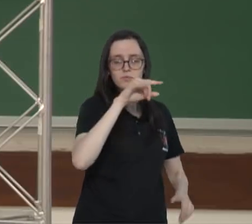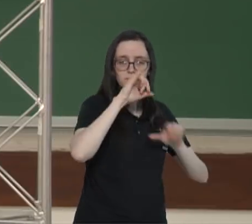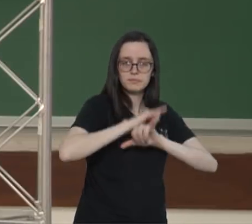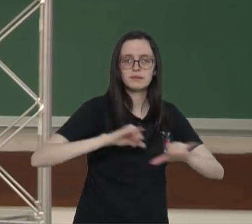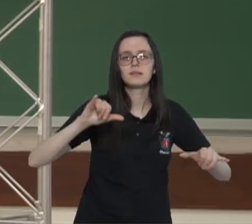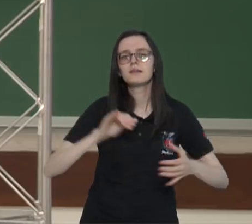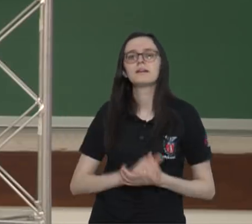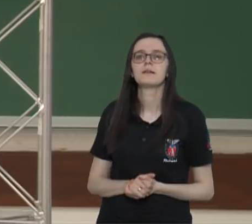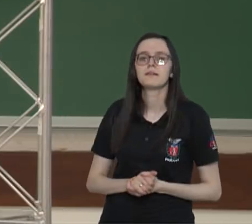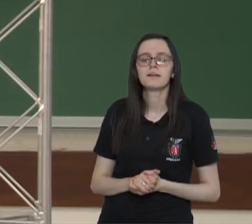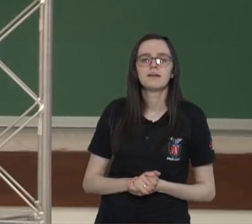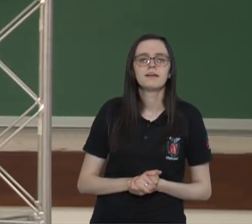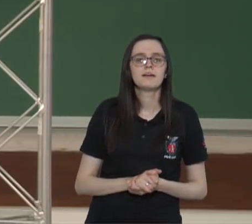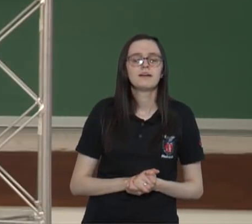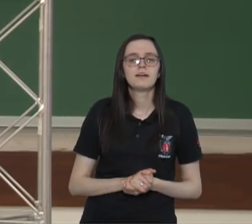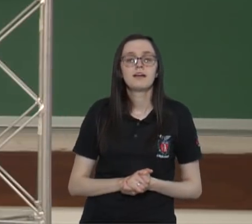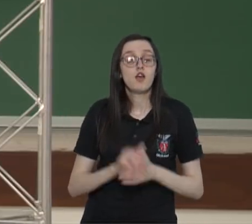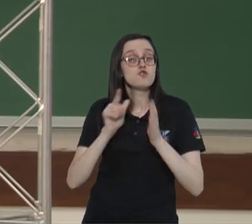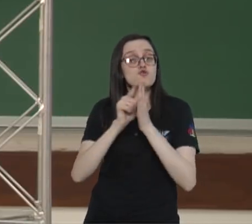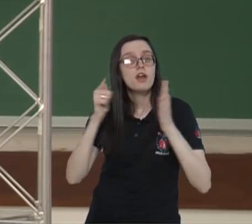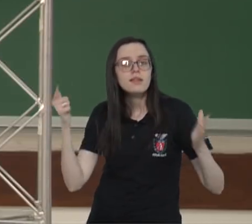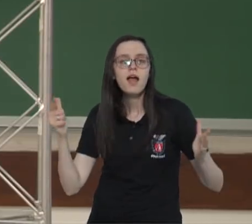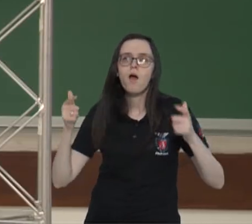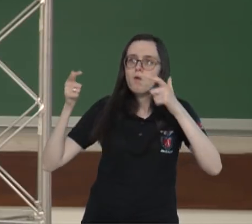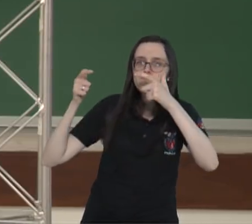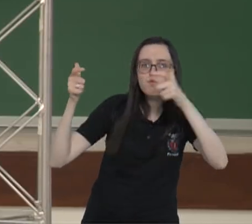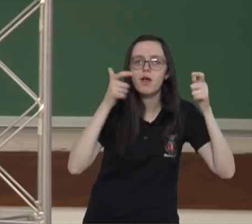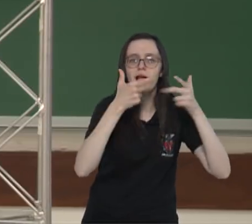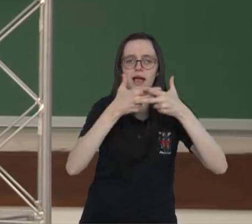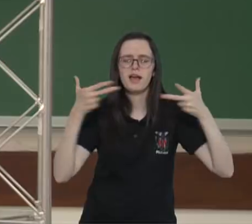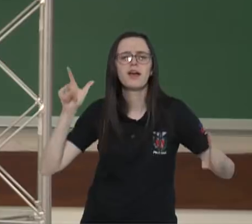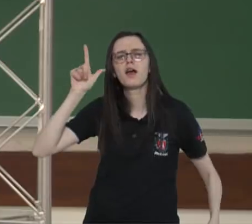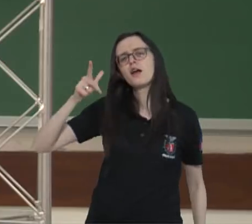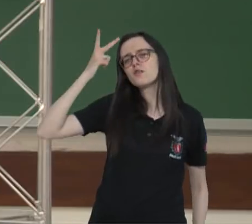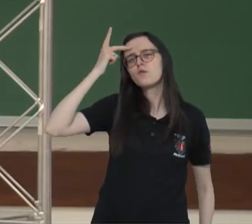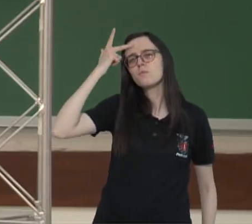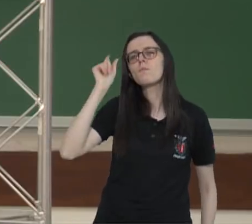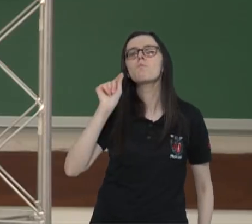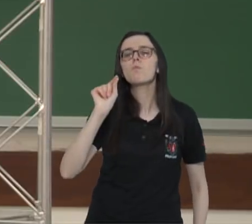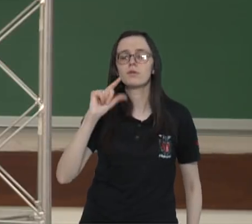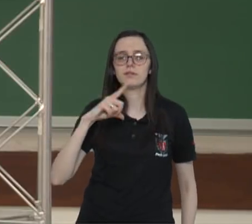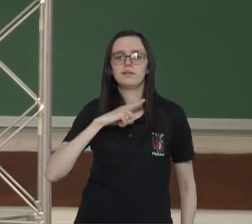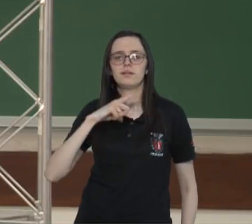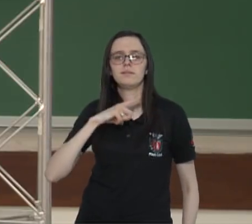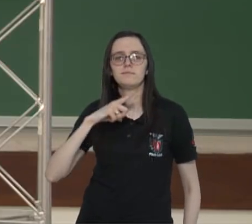anúncio. No caso, os jornais, os lugares, eles normalmente vêm com